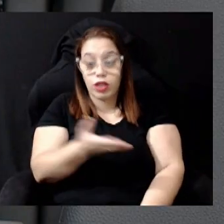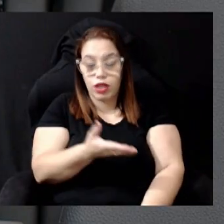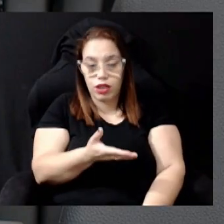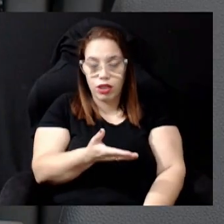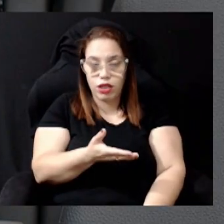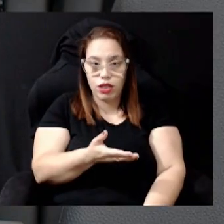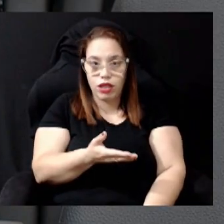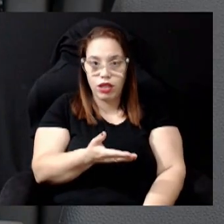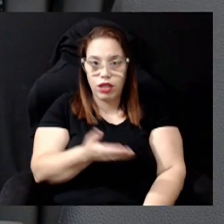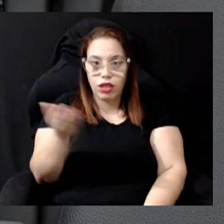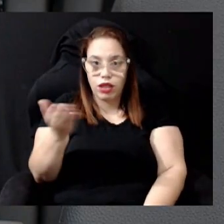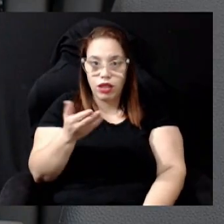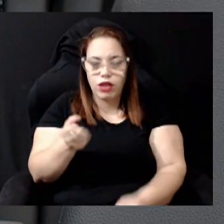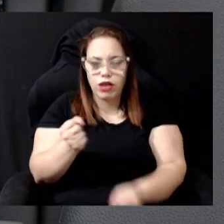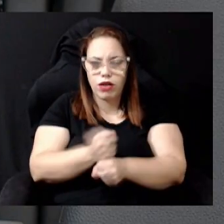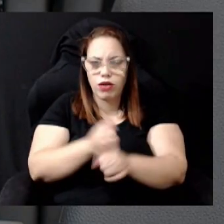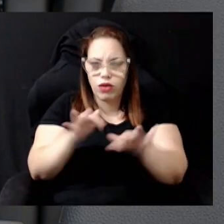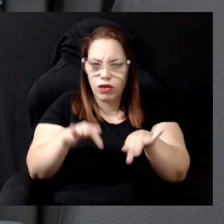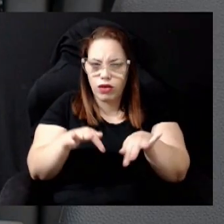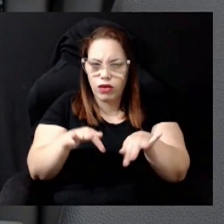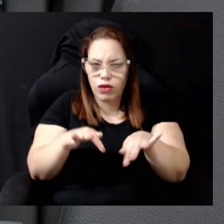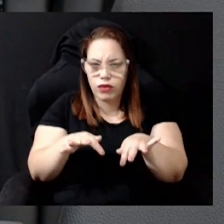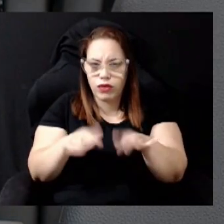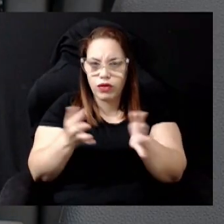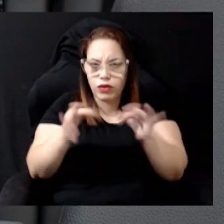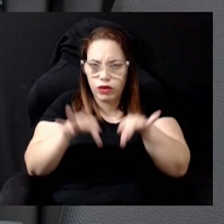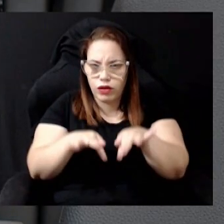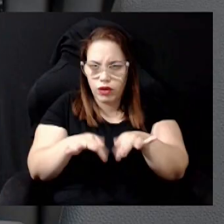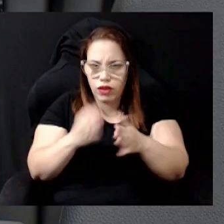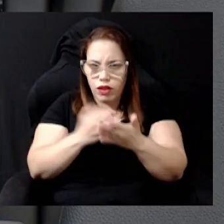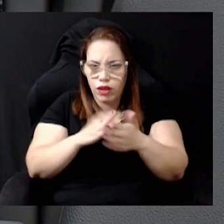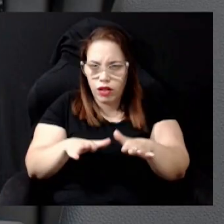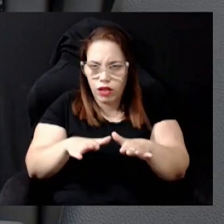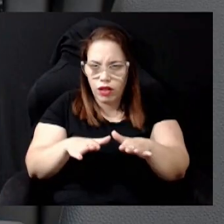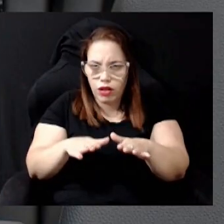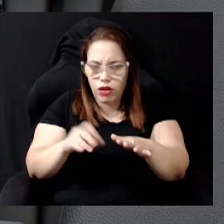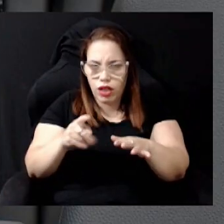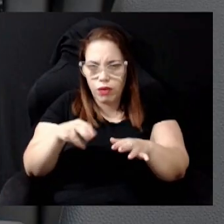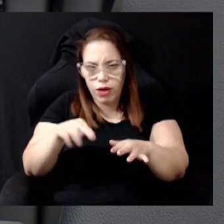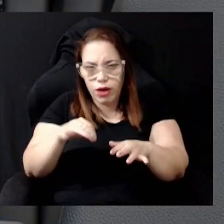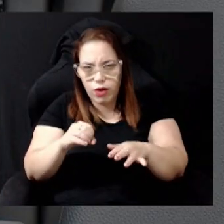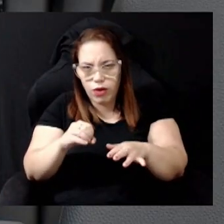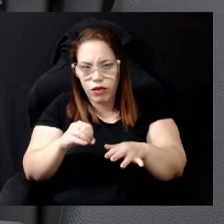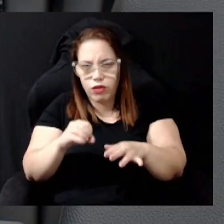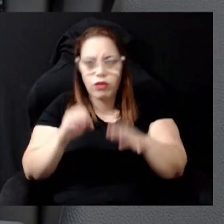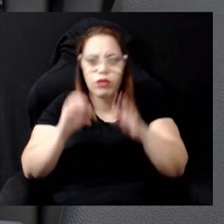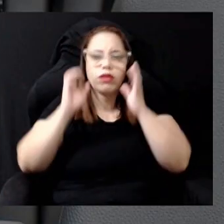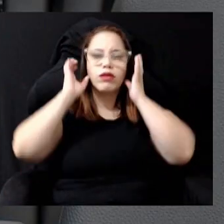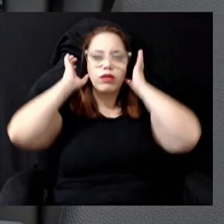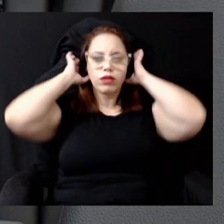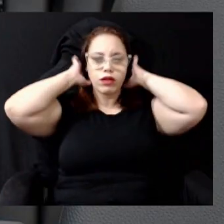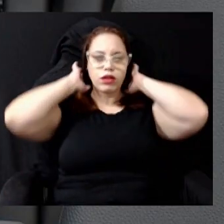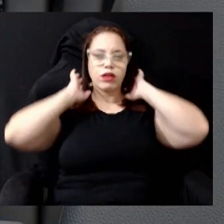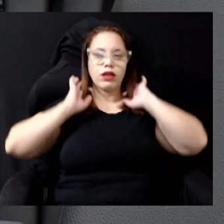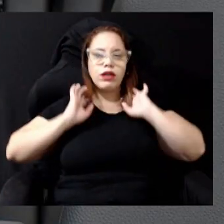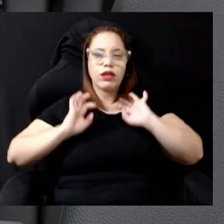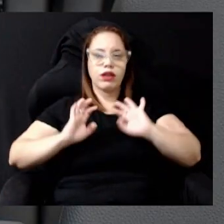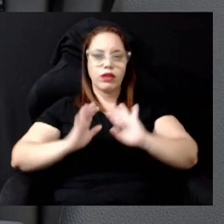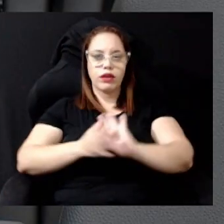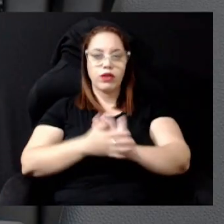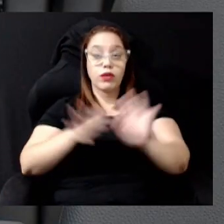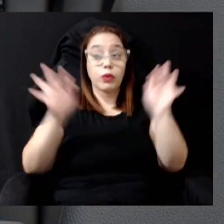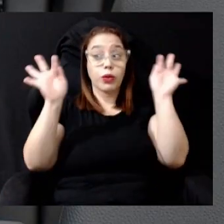ano passado, eles estavam terminando de adquirir os equipamentos com o recurso da emenda impositiva e muito felizes, porque